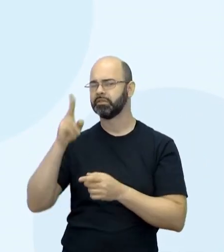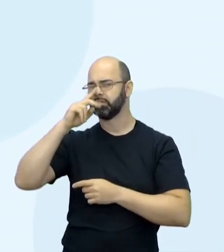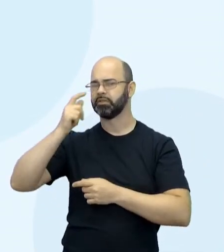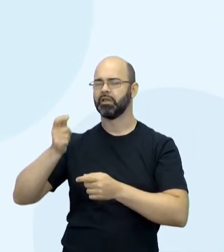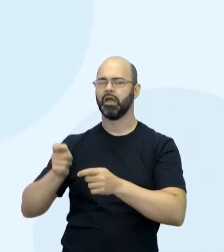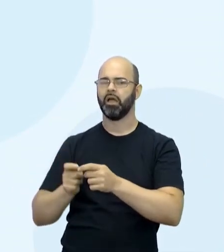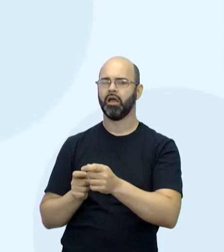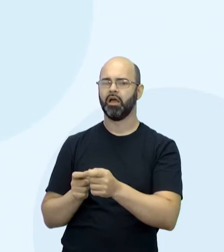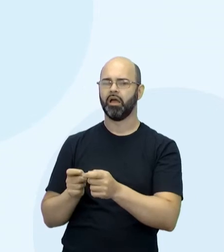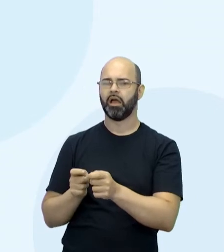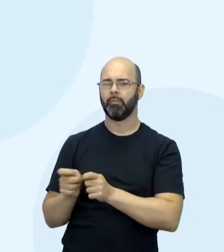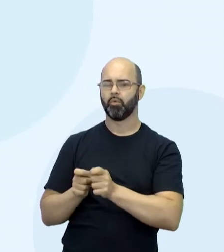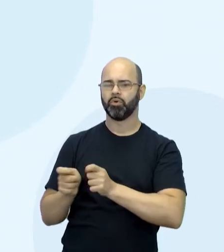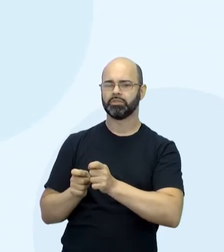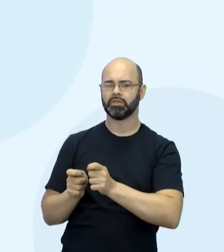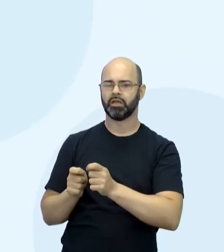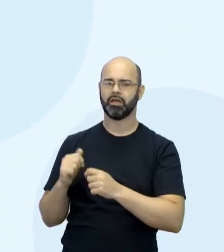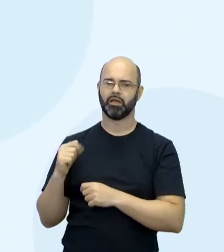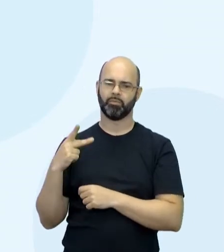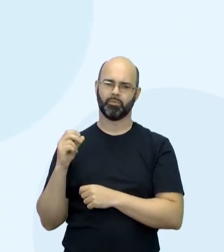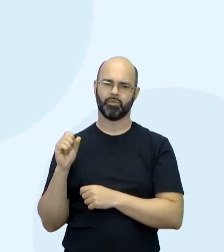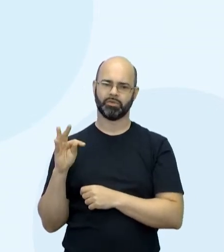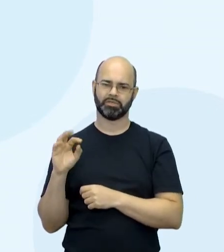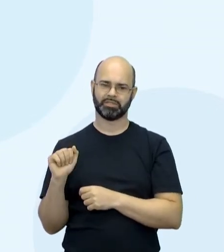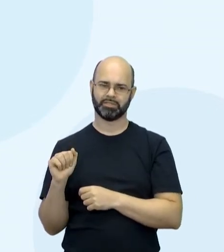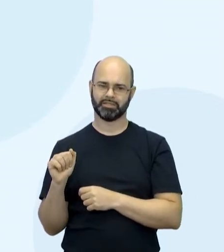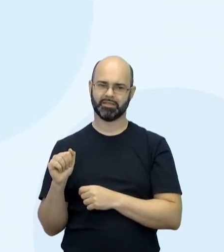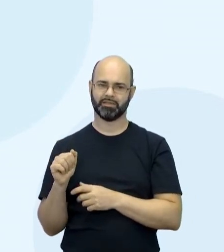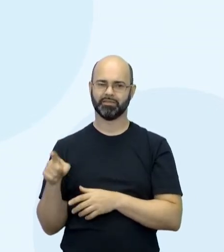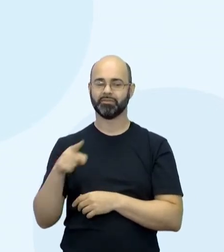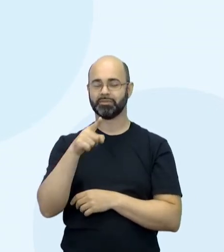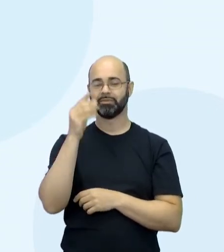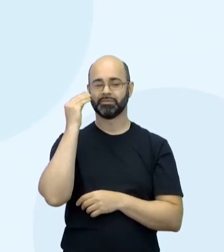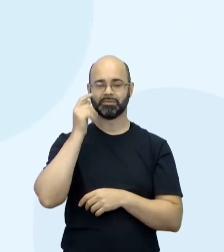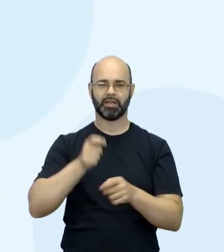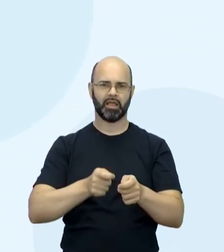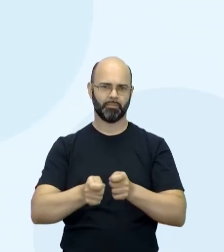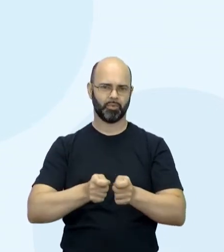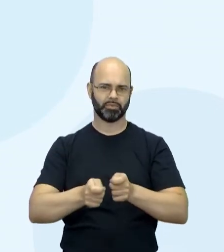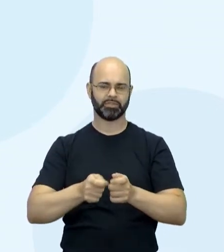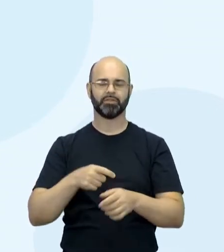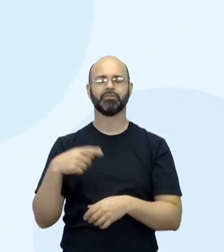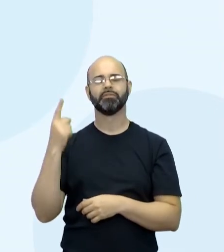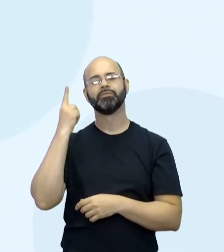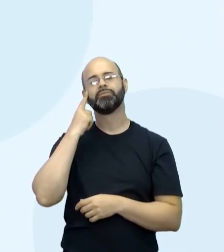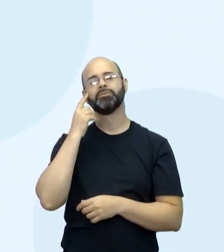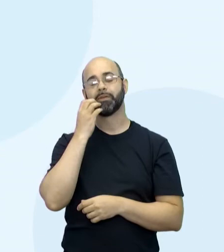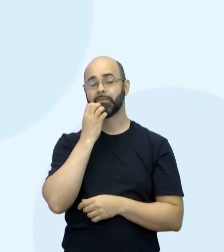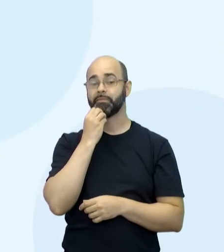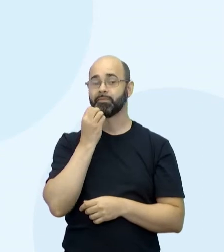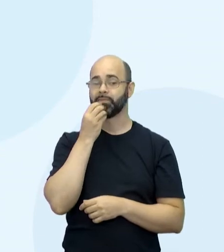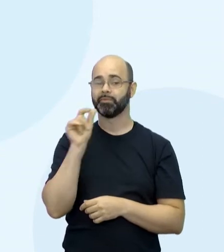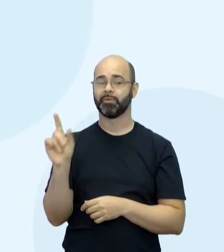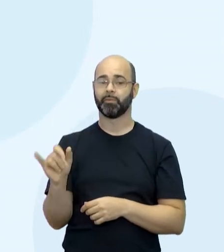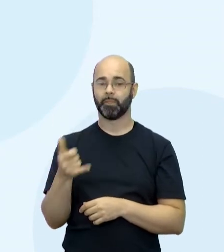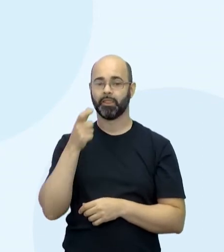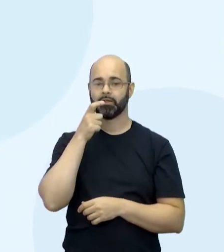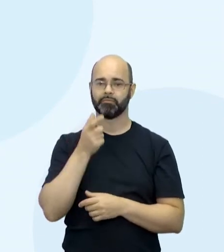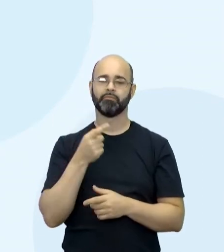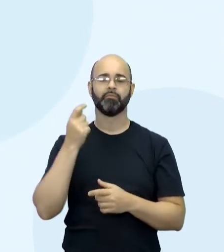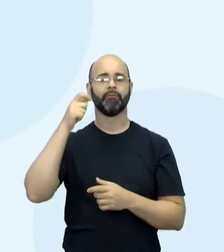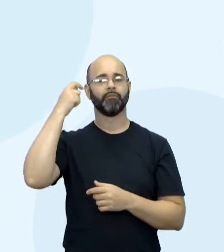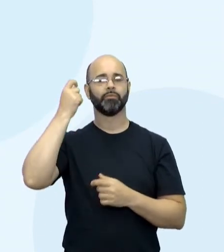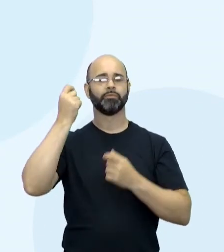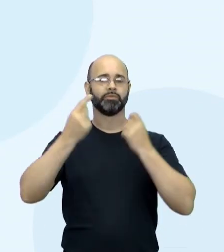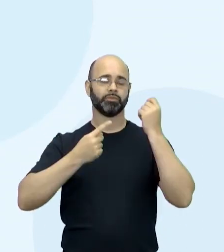esse filme é sensacional. Olha, assista esse filme. Vale muito a pena. Alguns